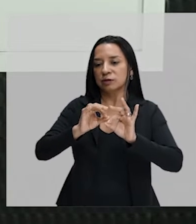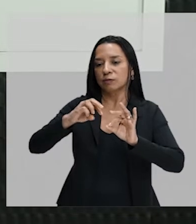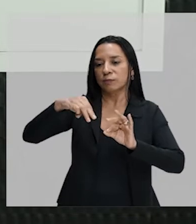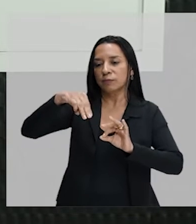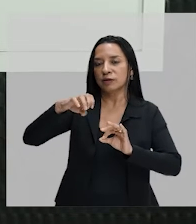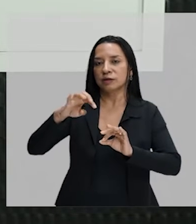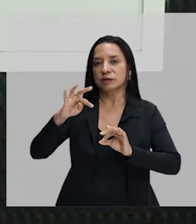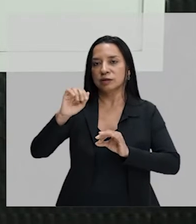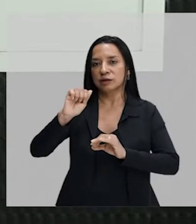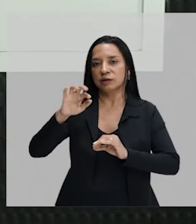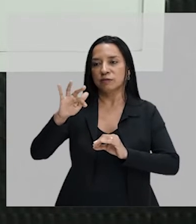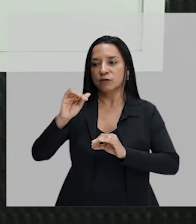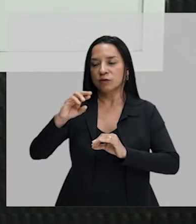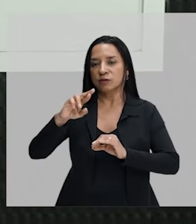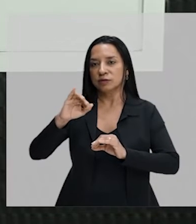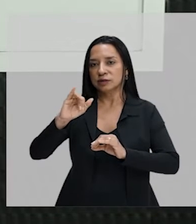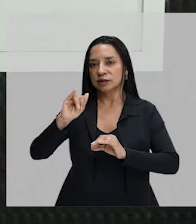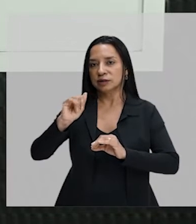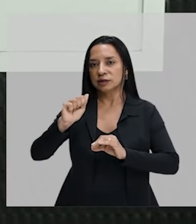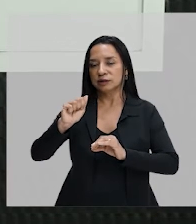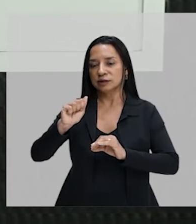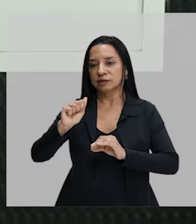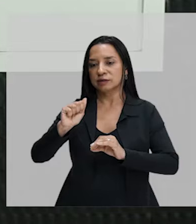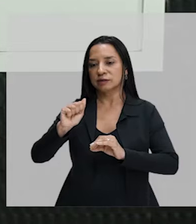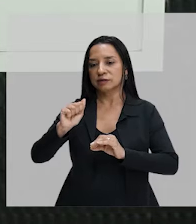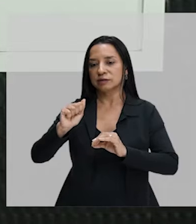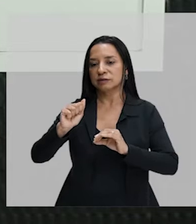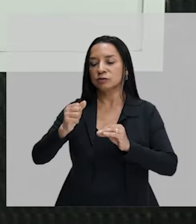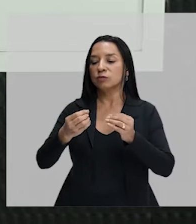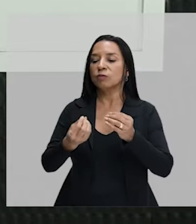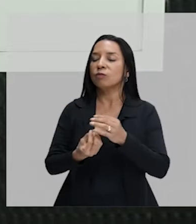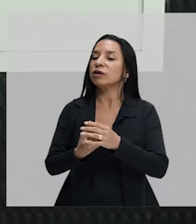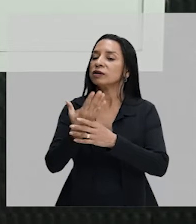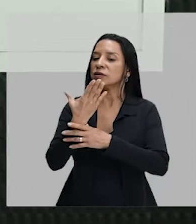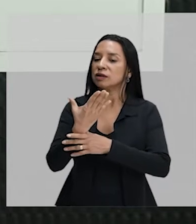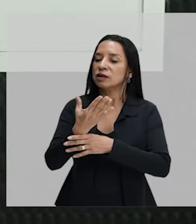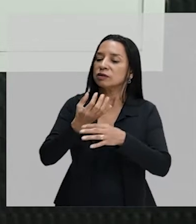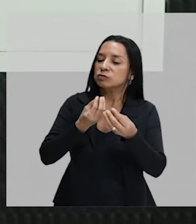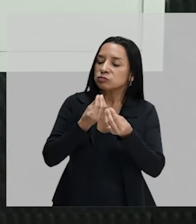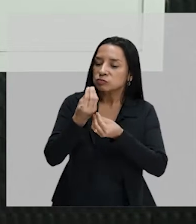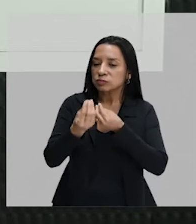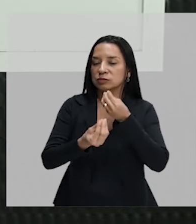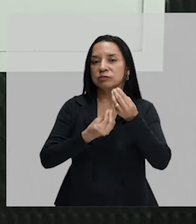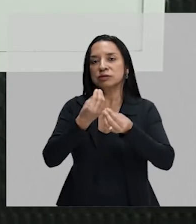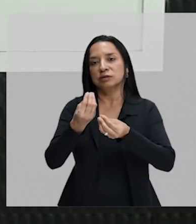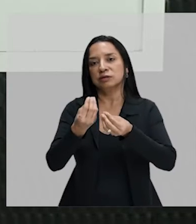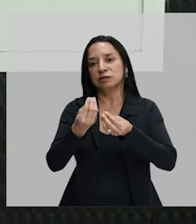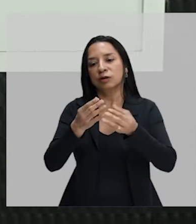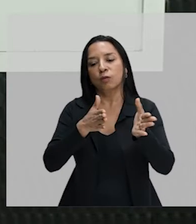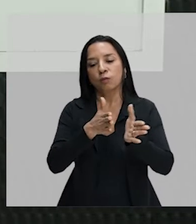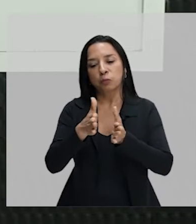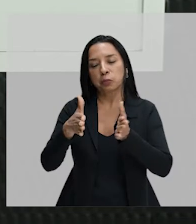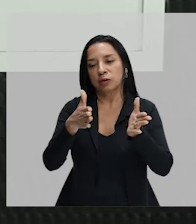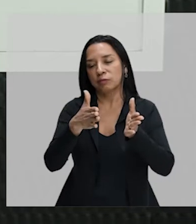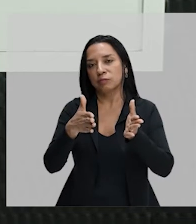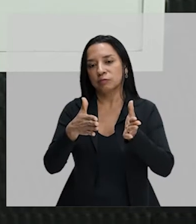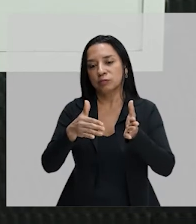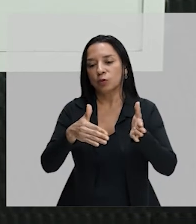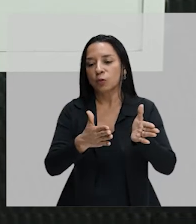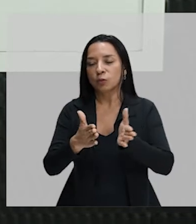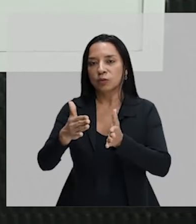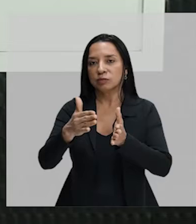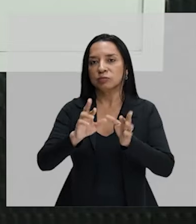maneira, eu estou tomando um caminho diferente, imaginativo, e aqui a